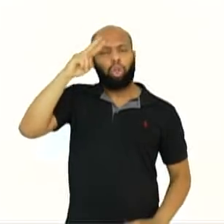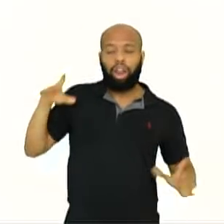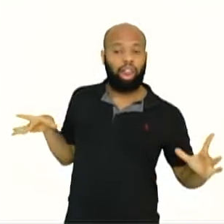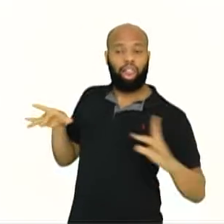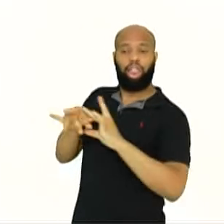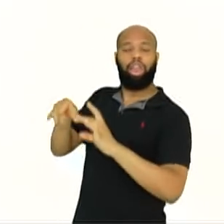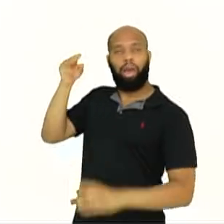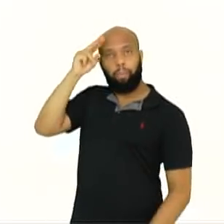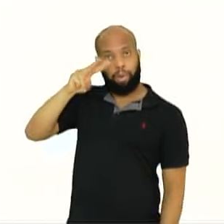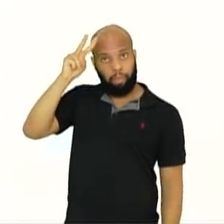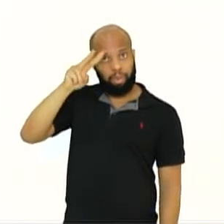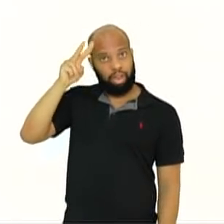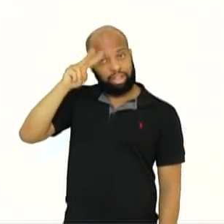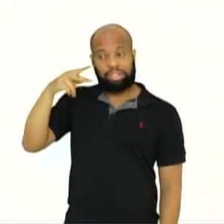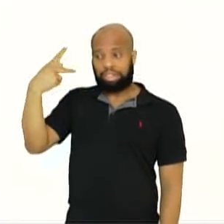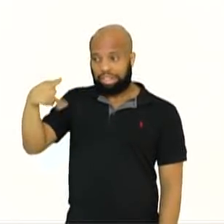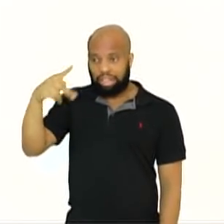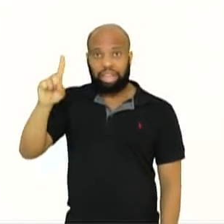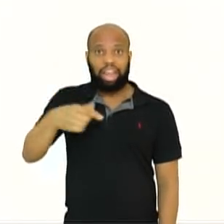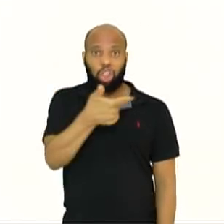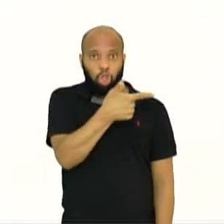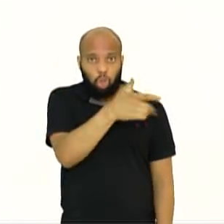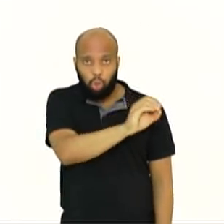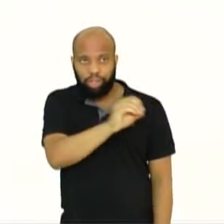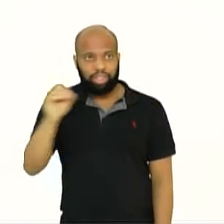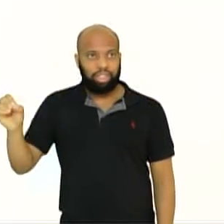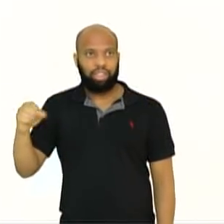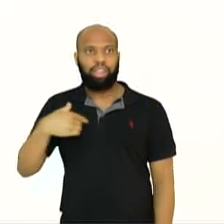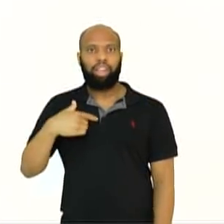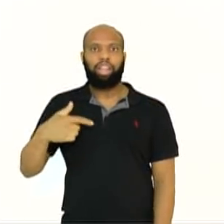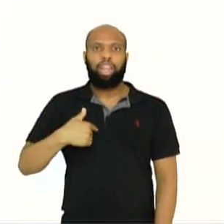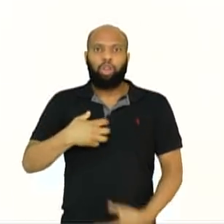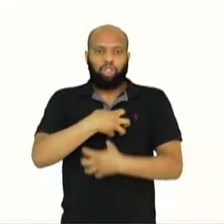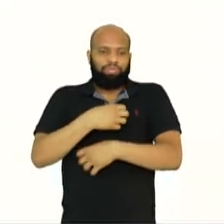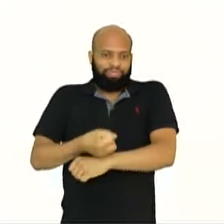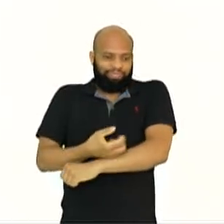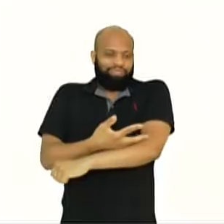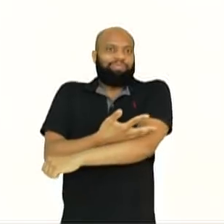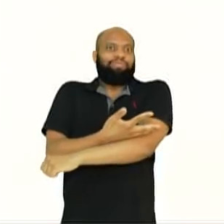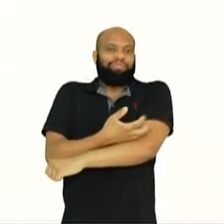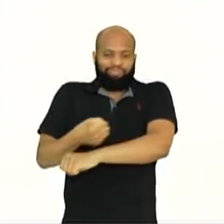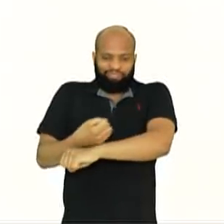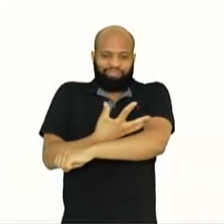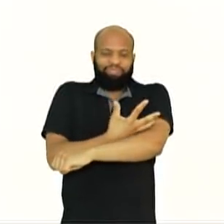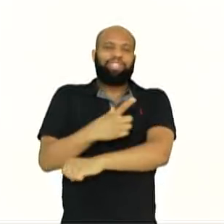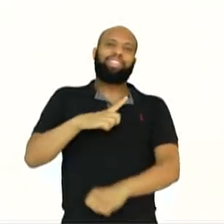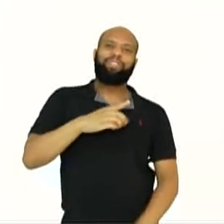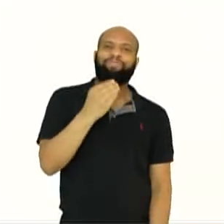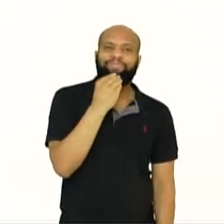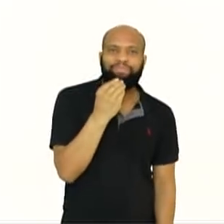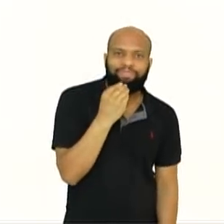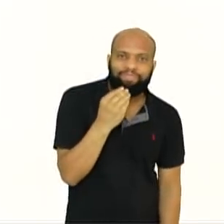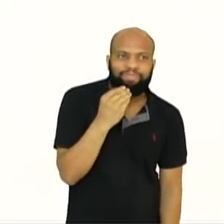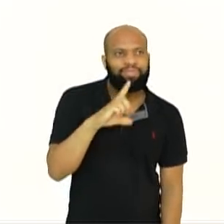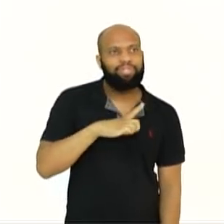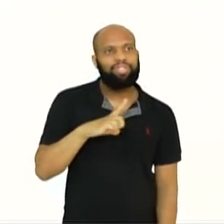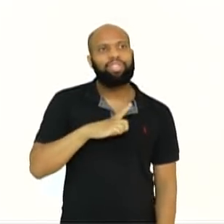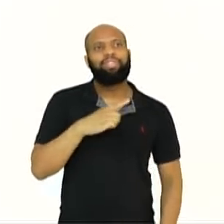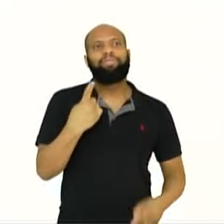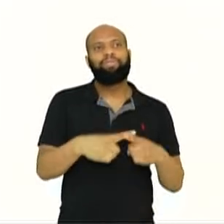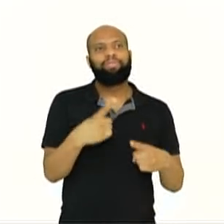memória deles, desses 200? Poxa vida, como diz o outro, chega a arrepiar aqui, tive uma oportunidade, graças